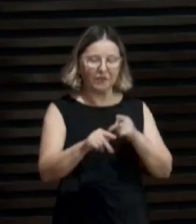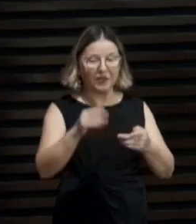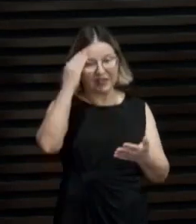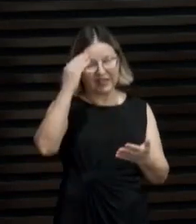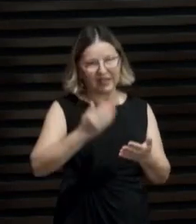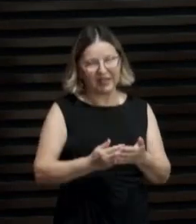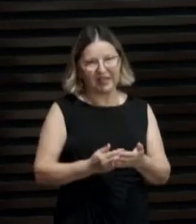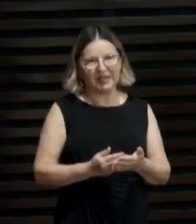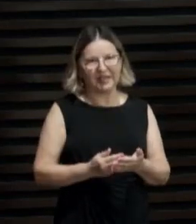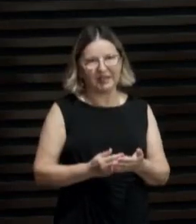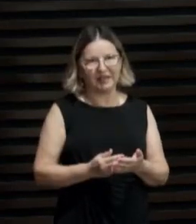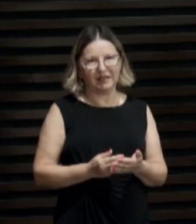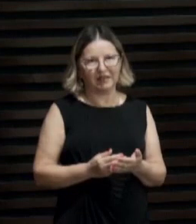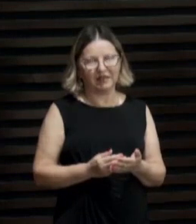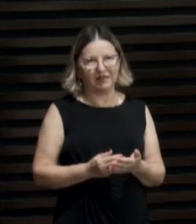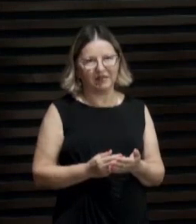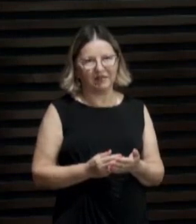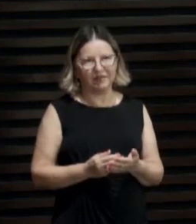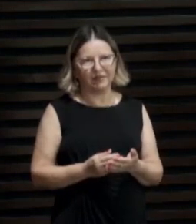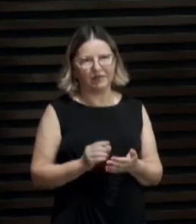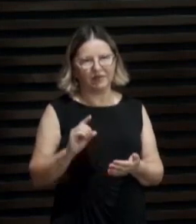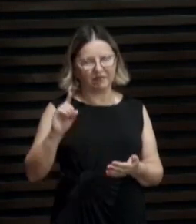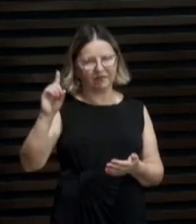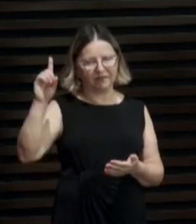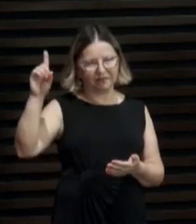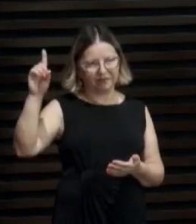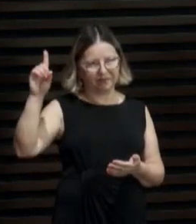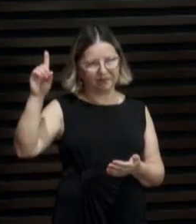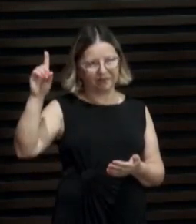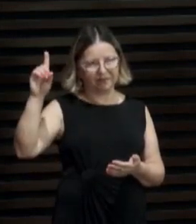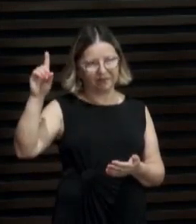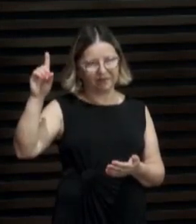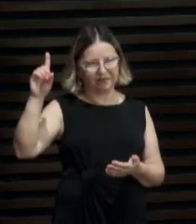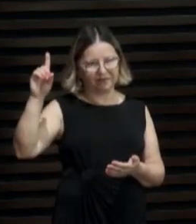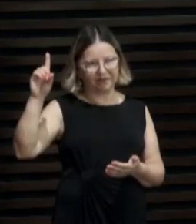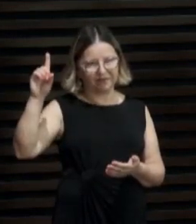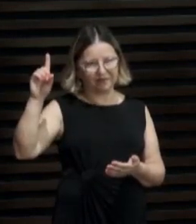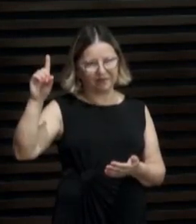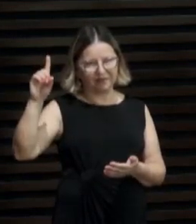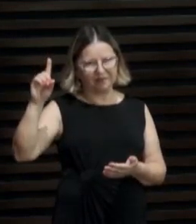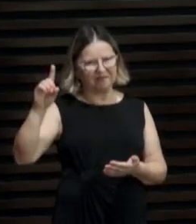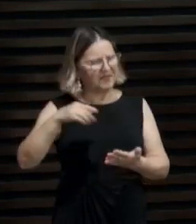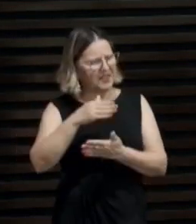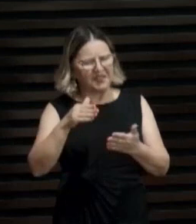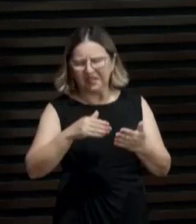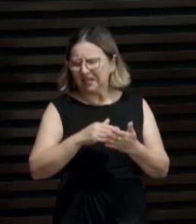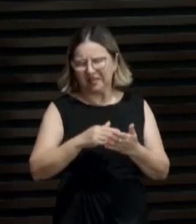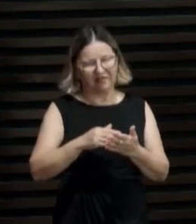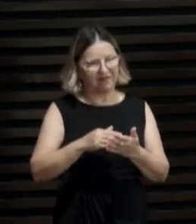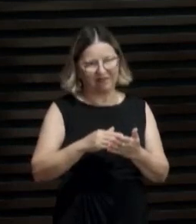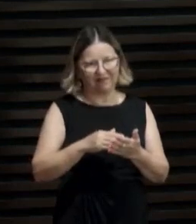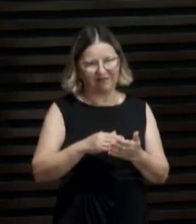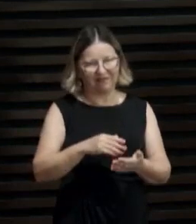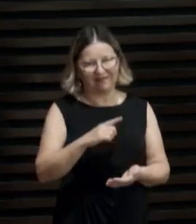é pan, ou seja, é tudo. E teísta, que é